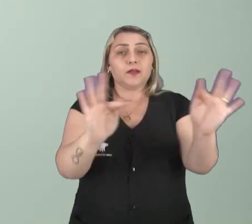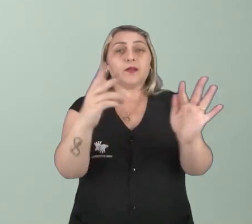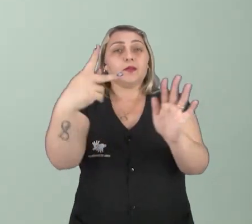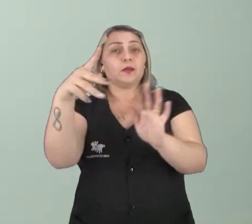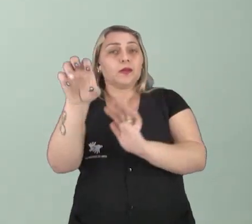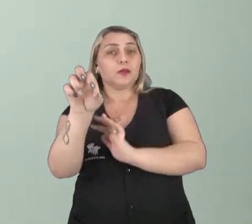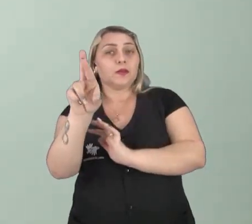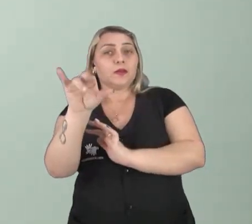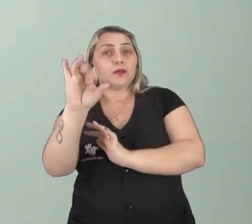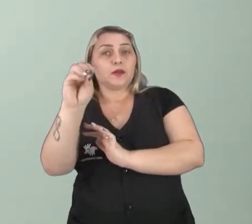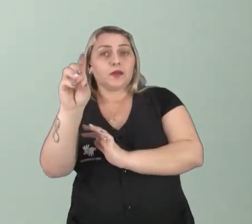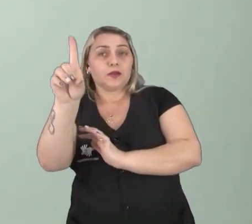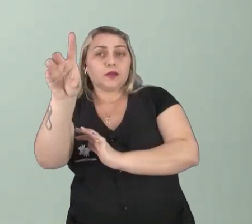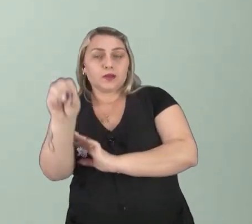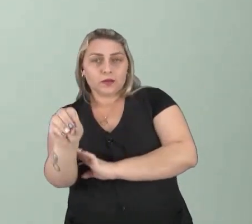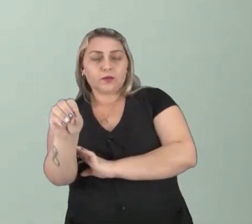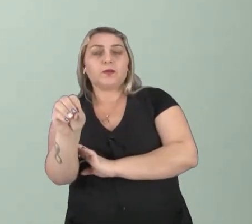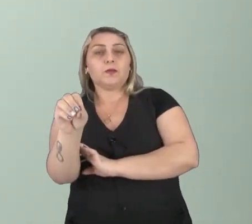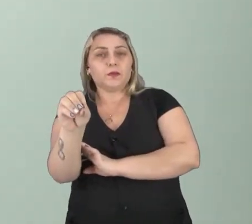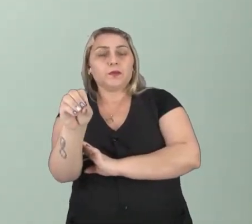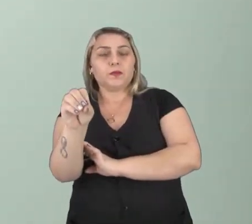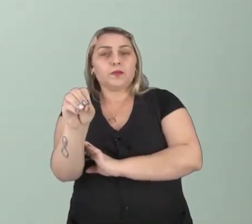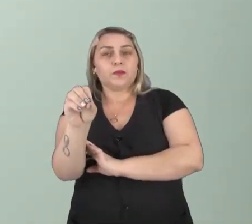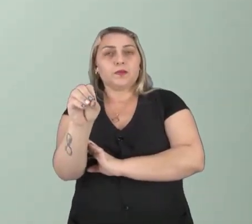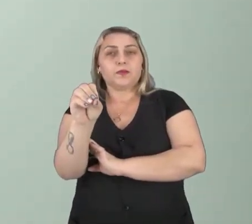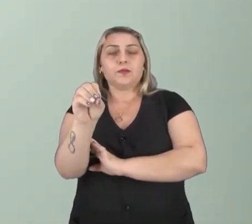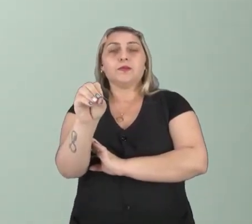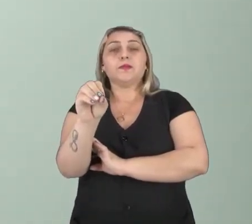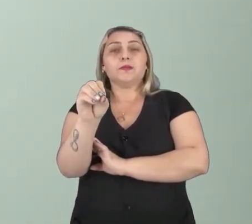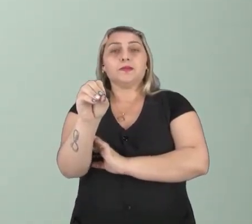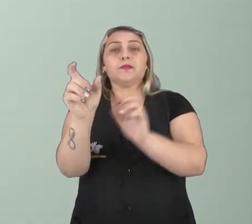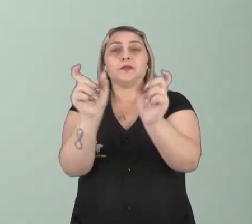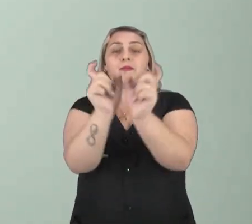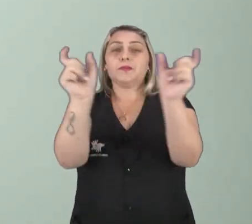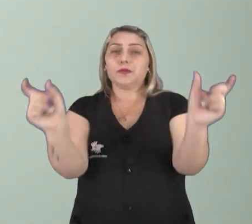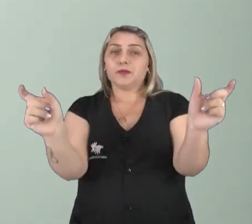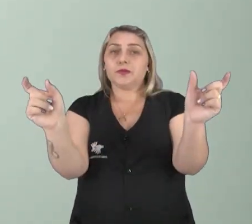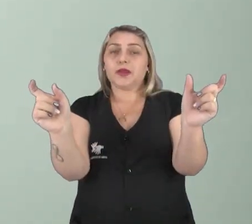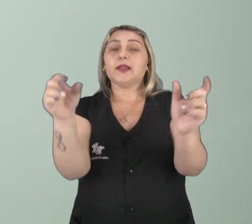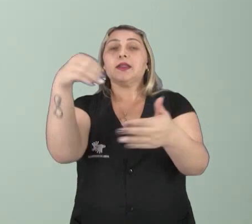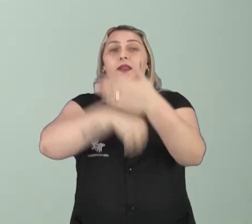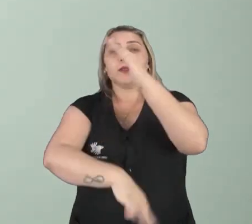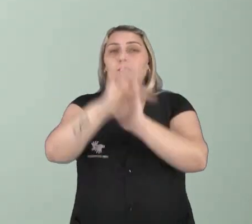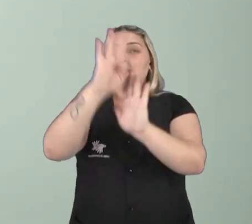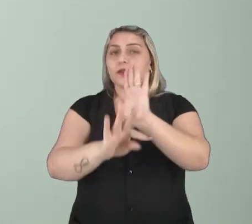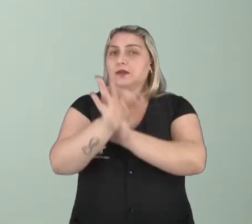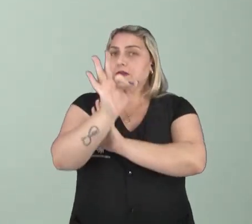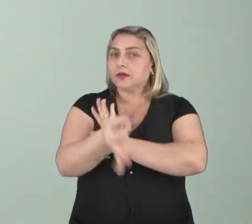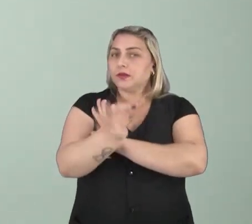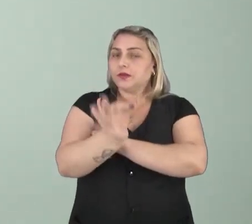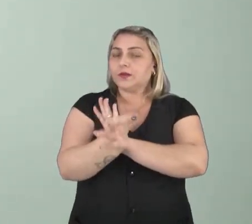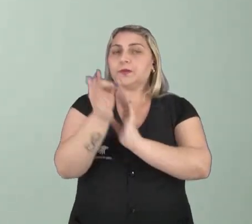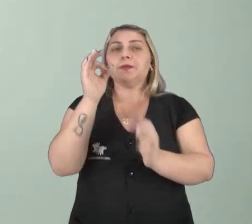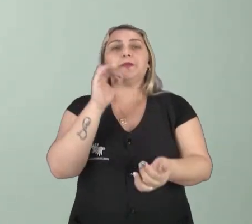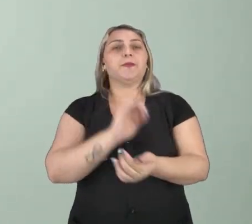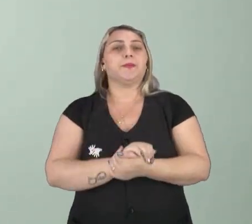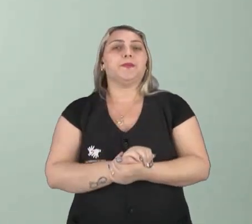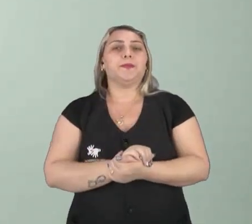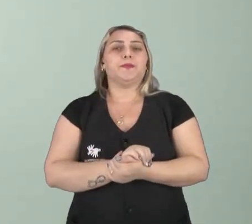bom? Dentro do período ali que ele está sendo composto ali naquele texto, certo, pessoal?